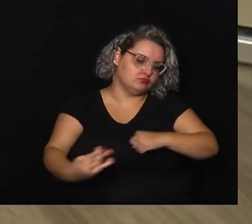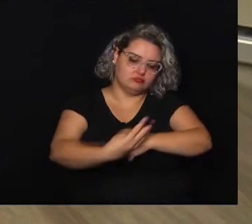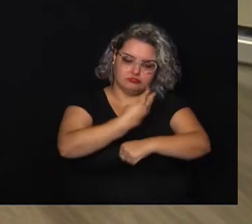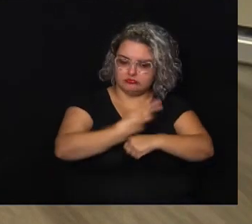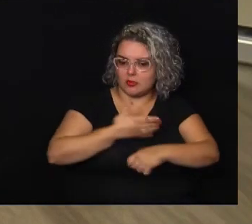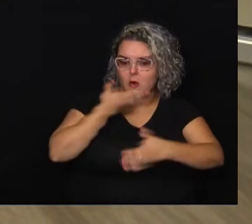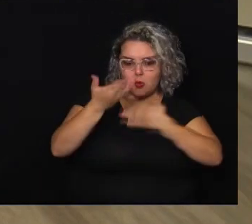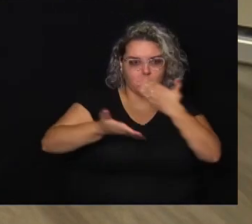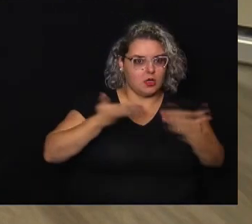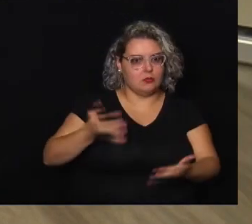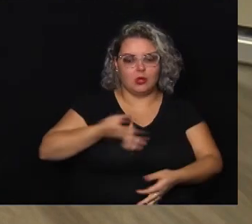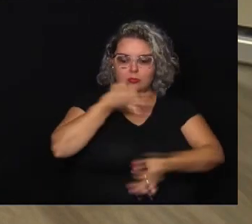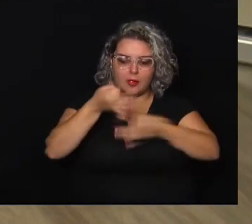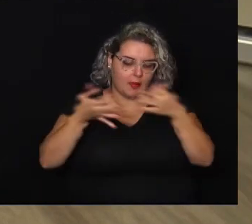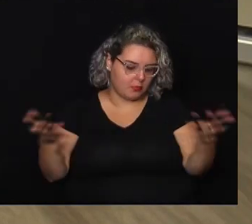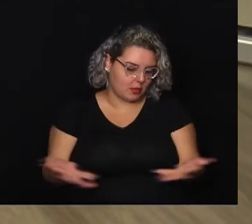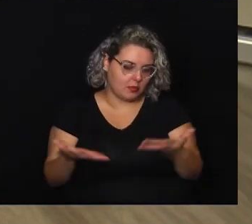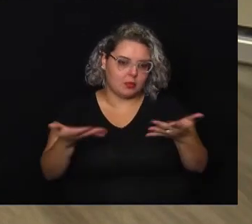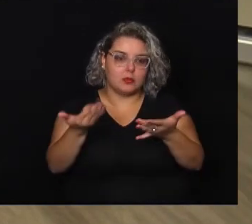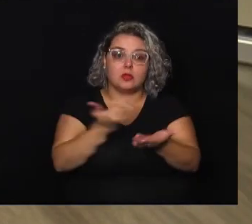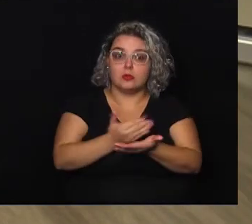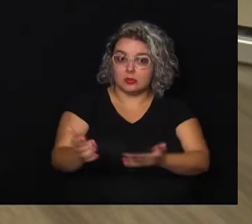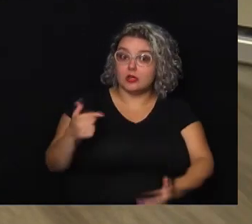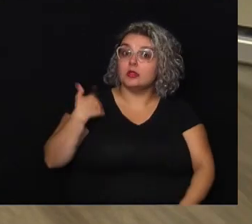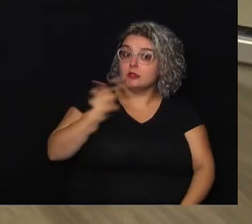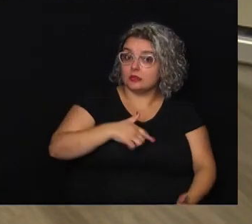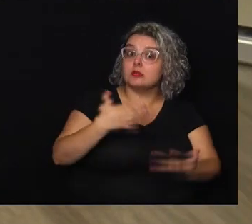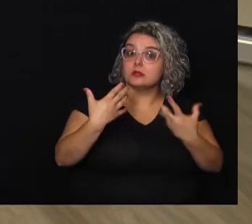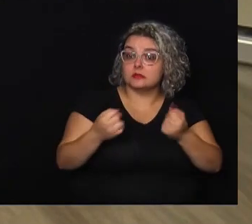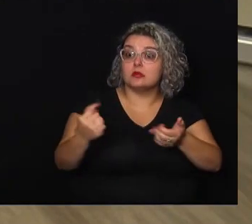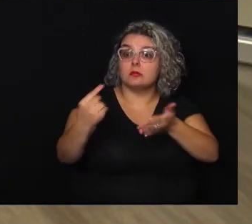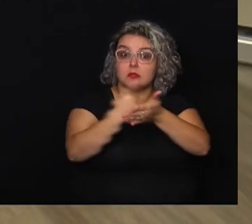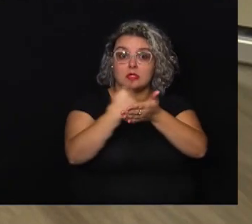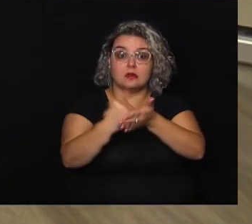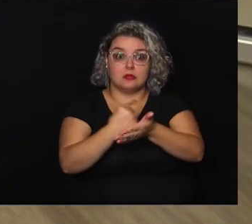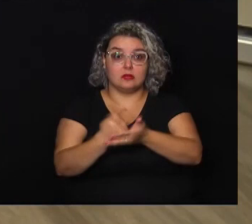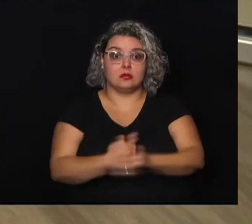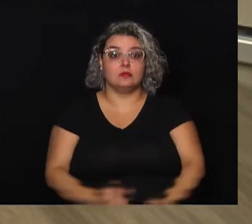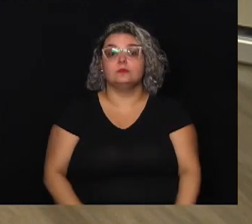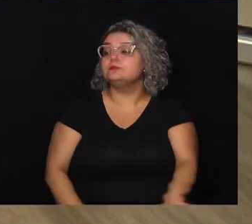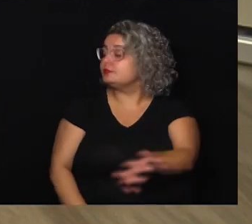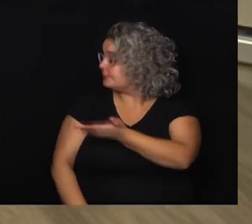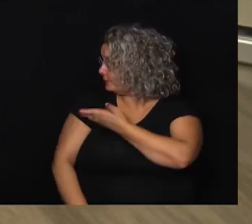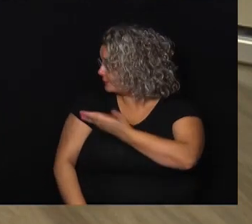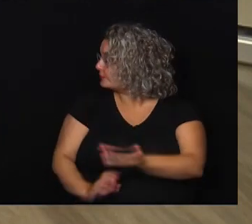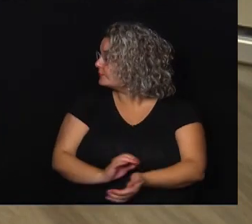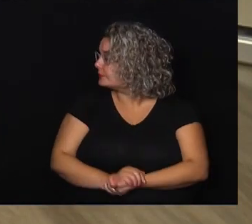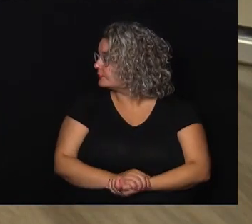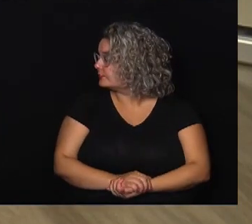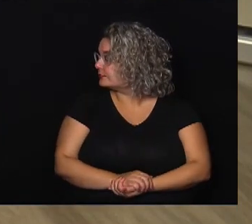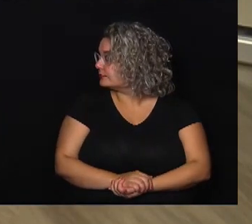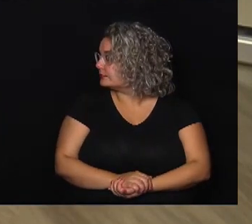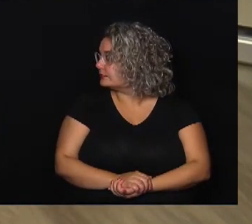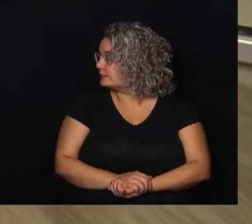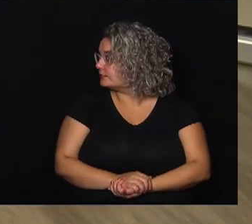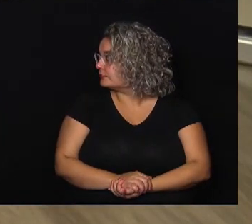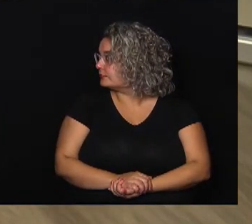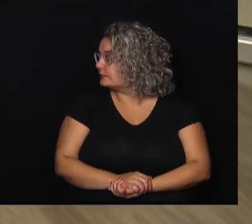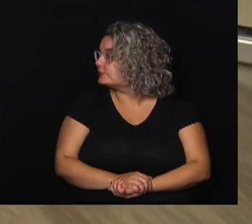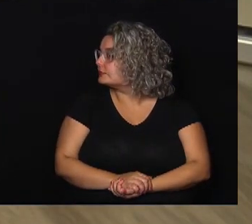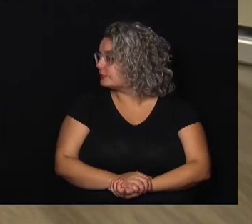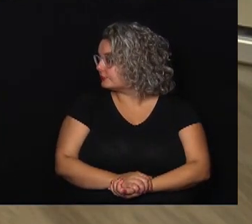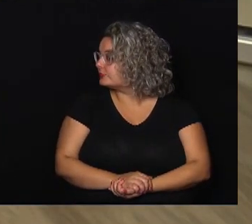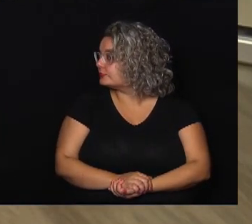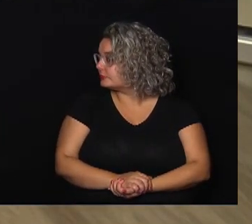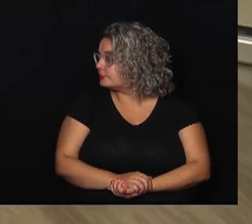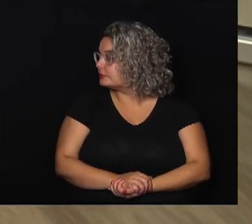elogio, crítica construtiva. E nós estamos recebendo perguntas através do 19 97829 3776. O